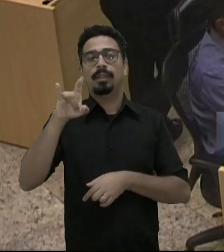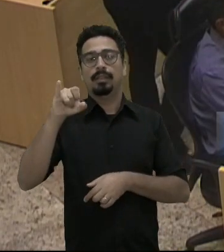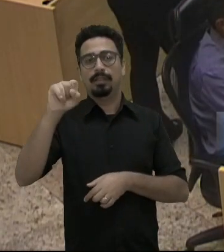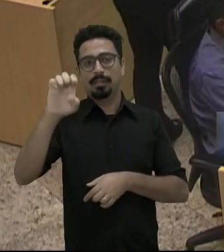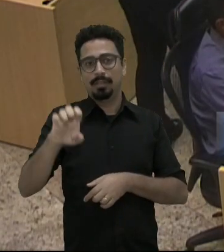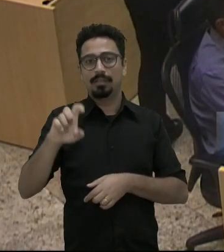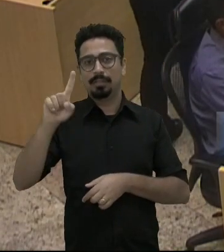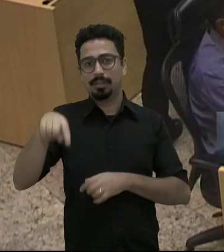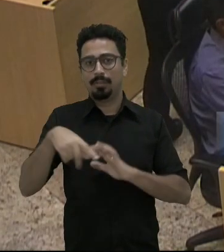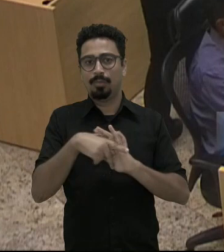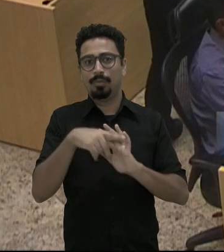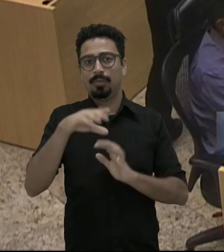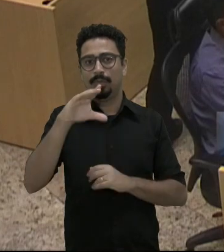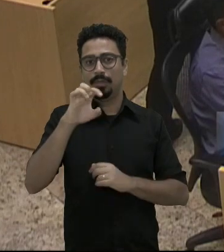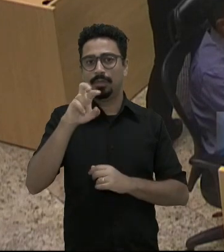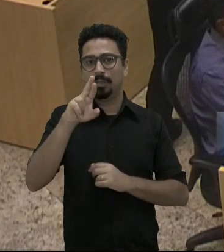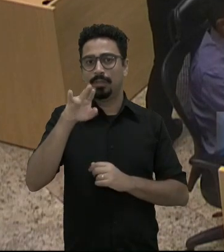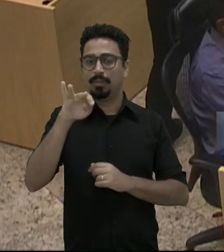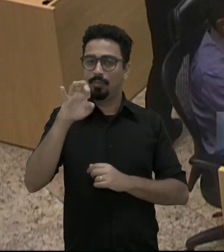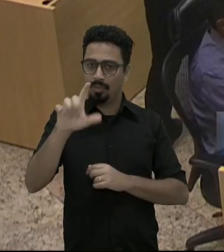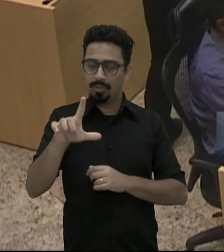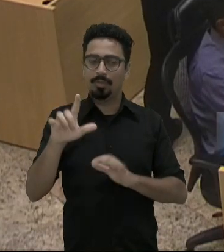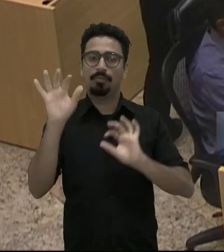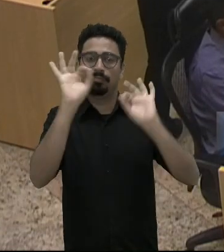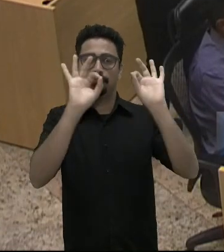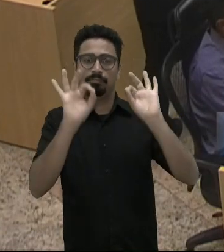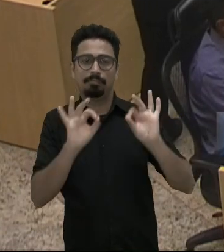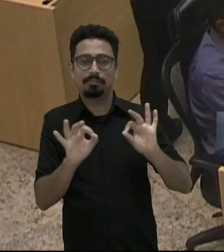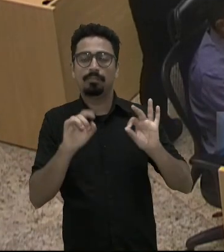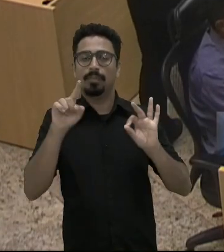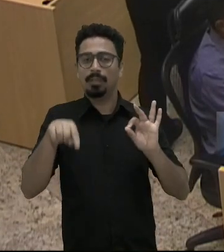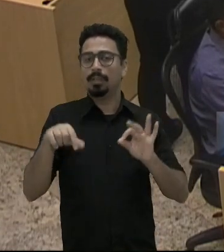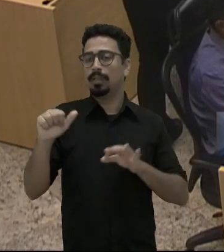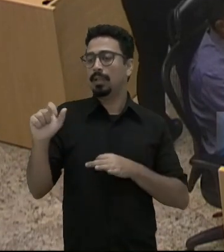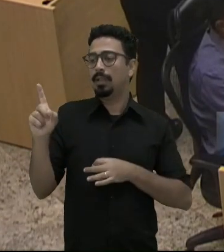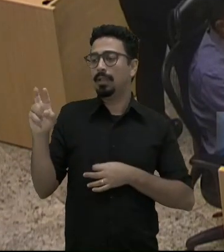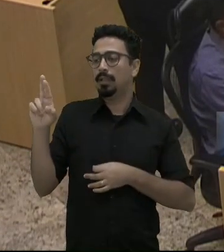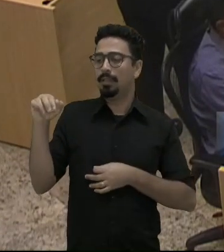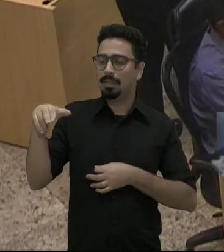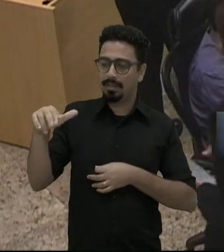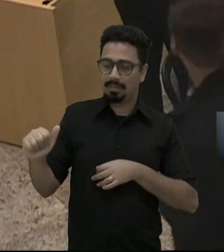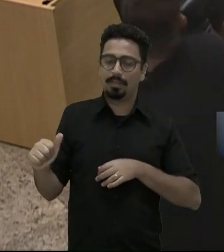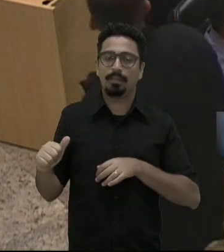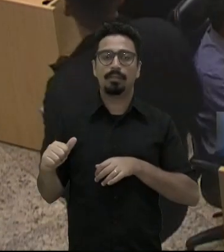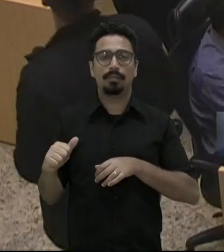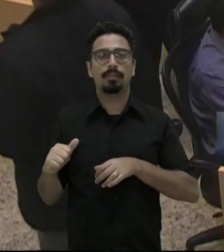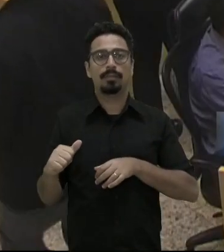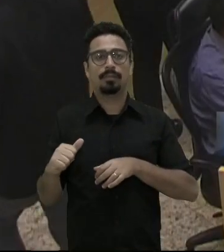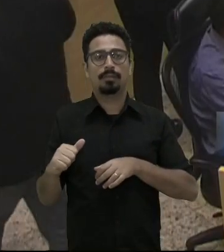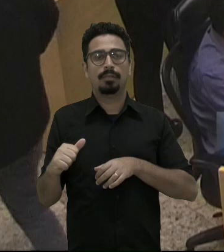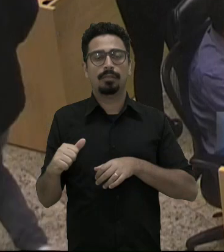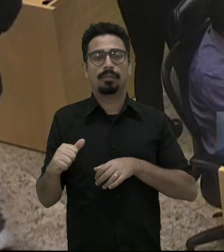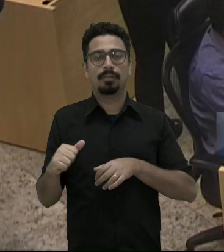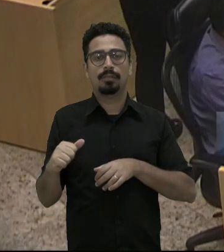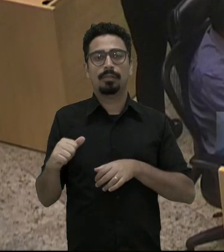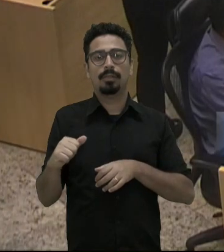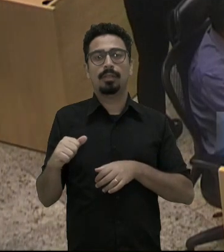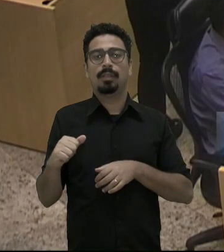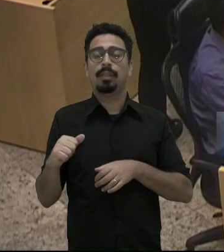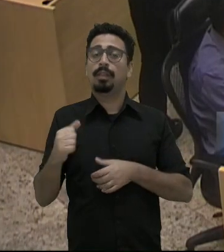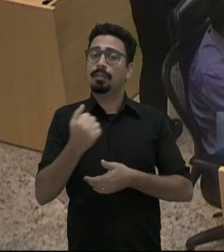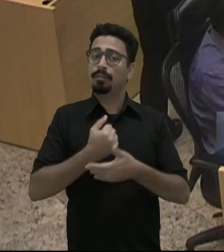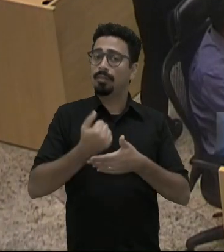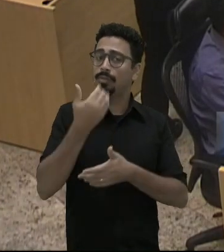Ávila Ferreira. A decoradora Adriana Vinhas Pérez. A confeiteira